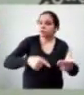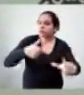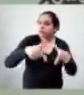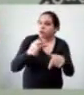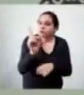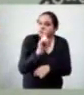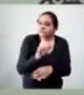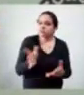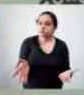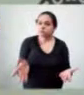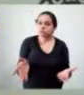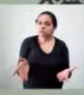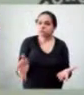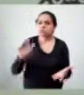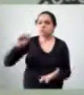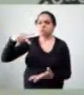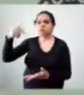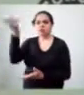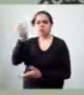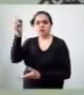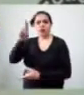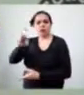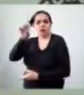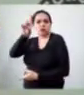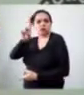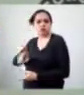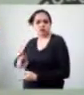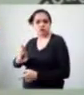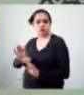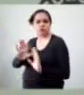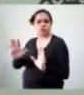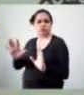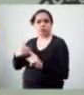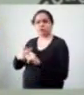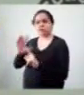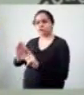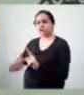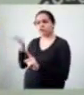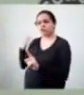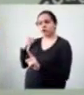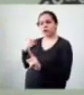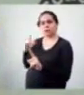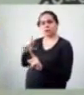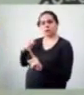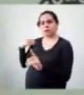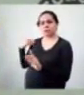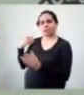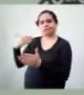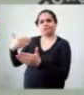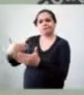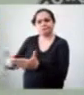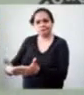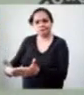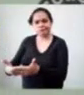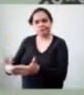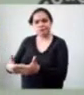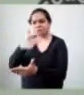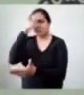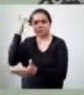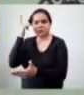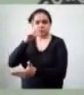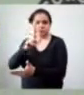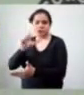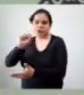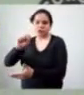Era simples exercício de um direito, de um contrato que havia com a Previdência Oficial, com a